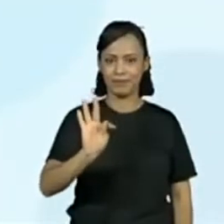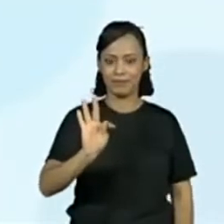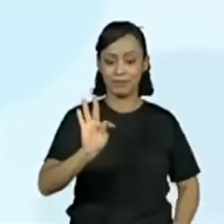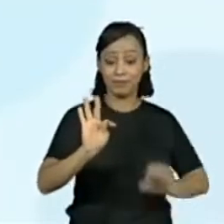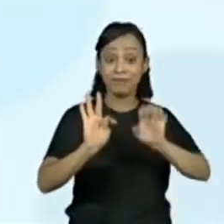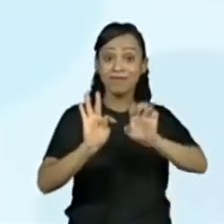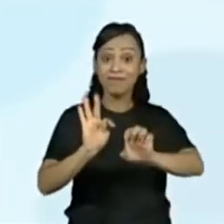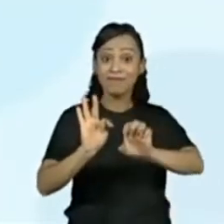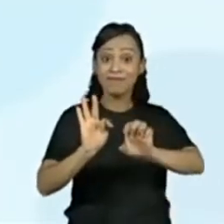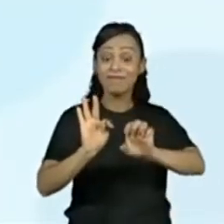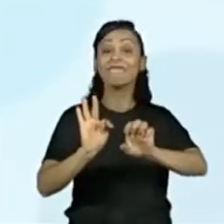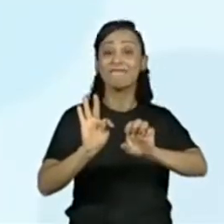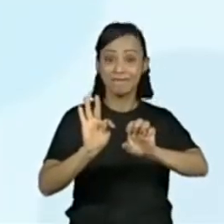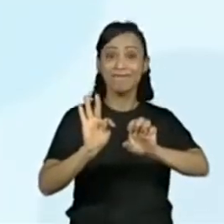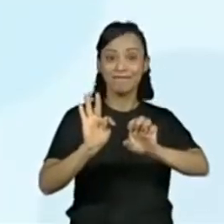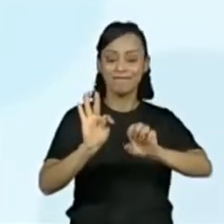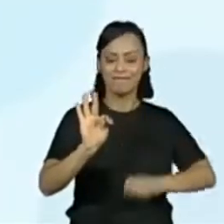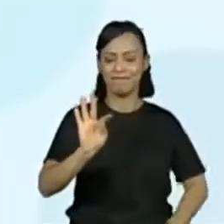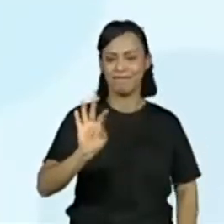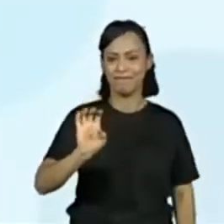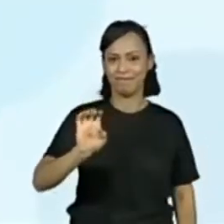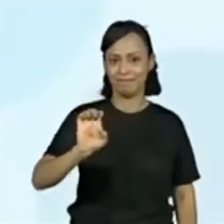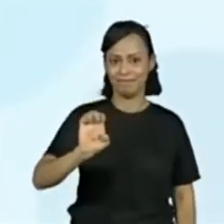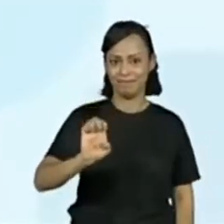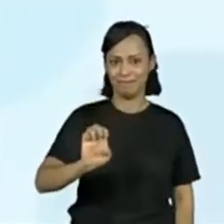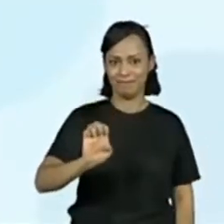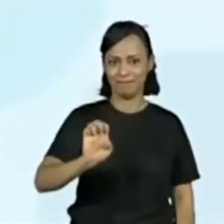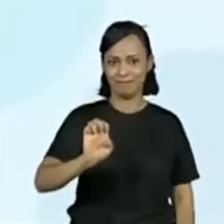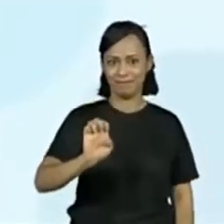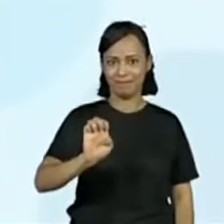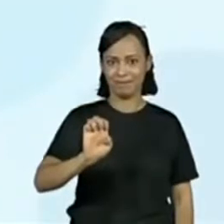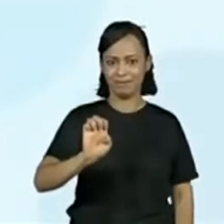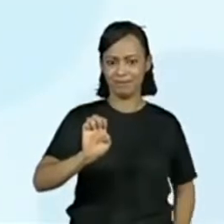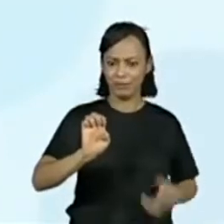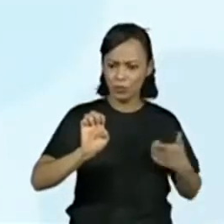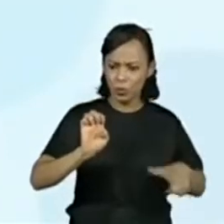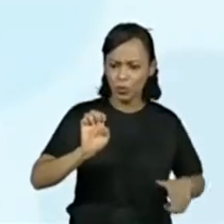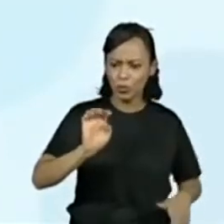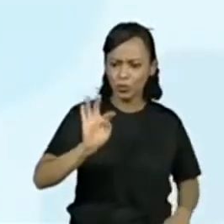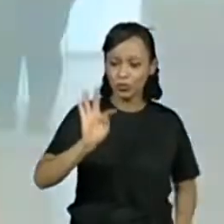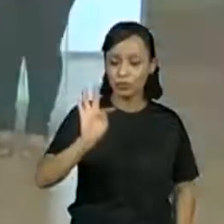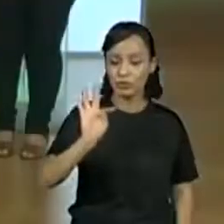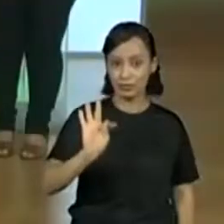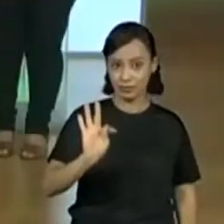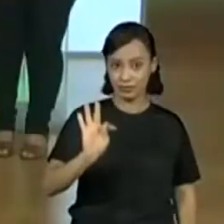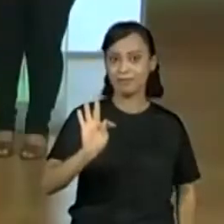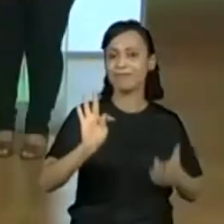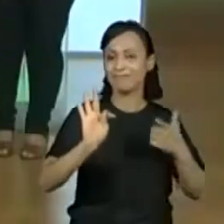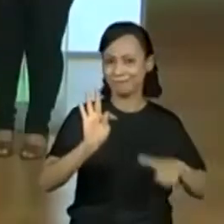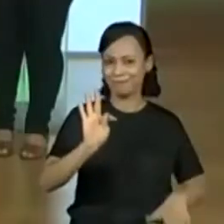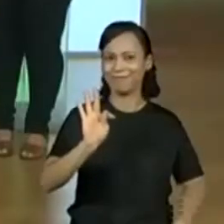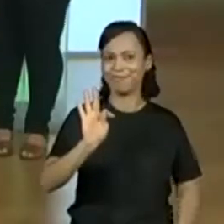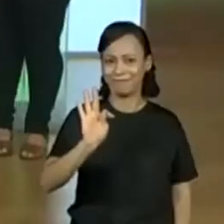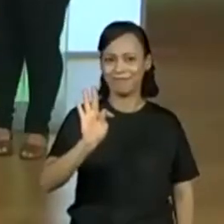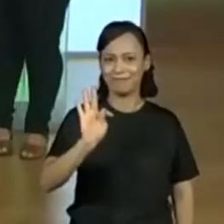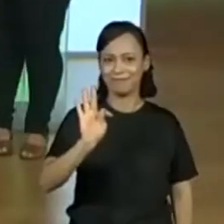ET DT x DT x